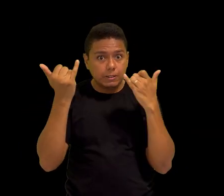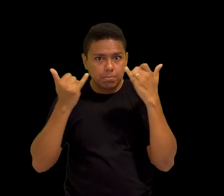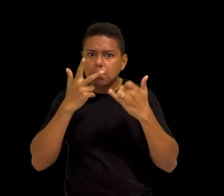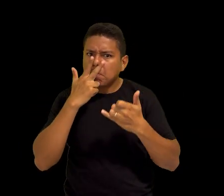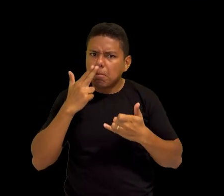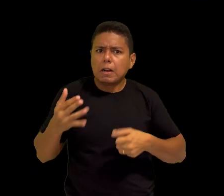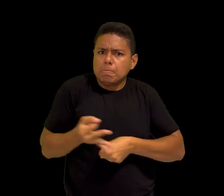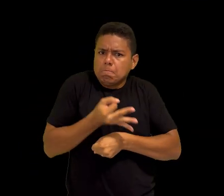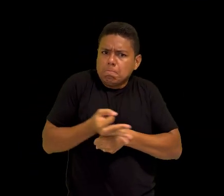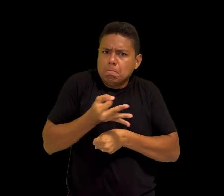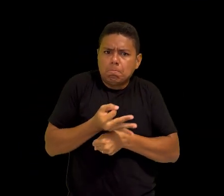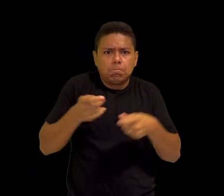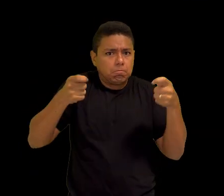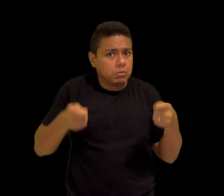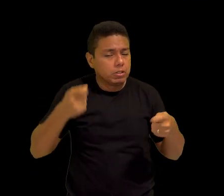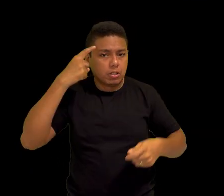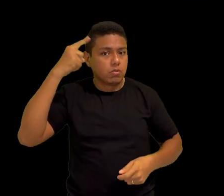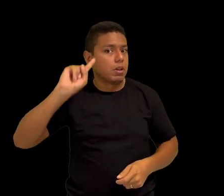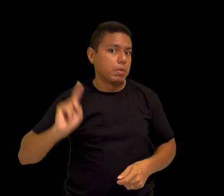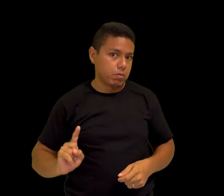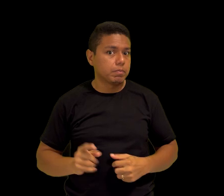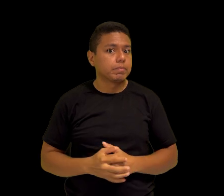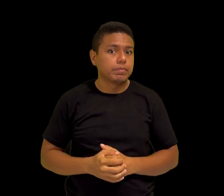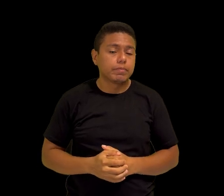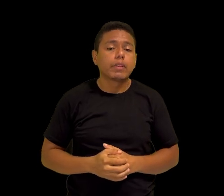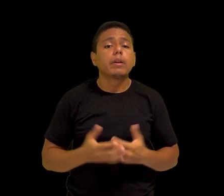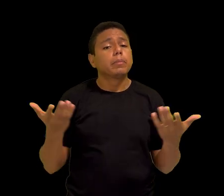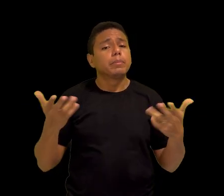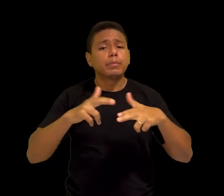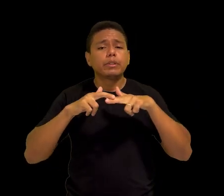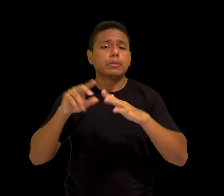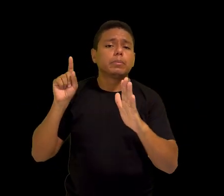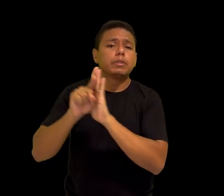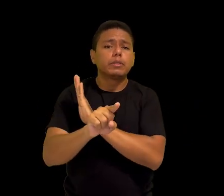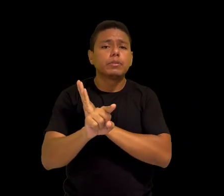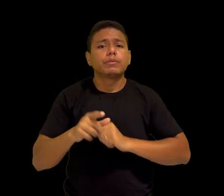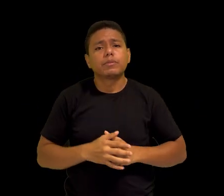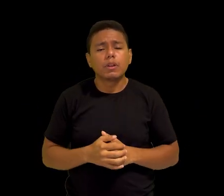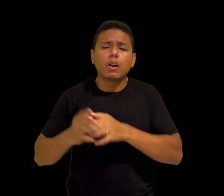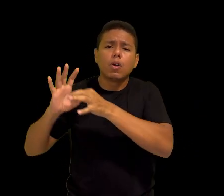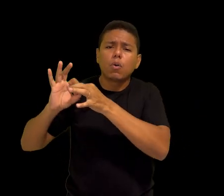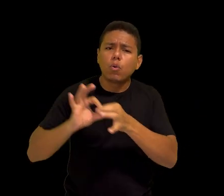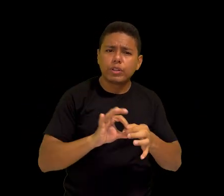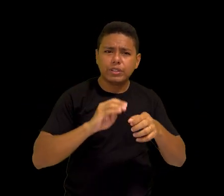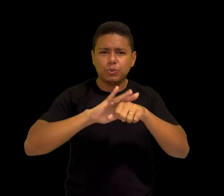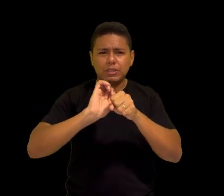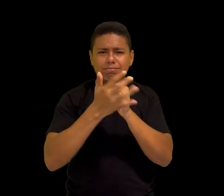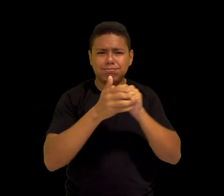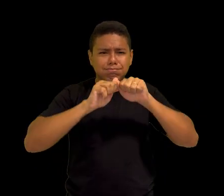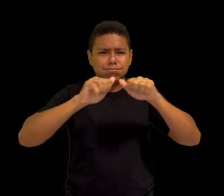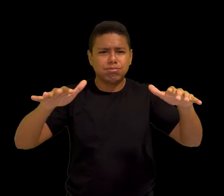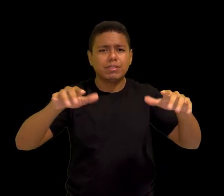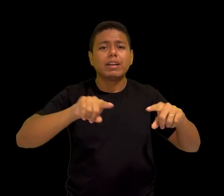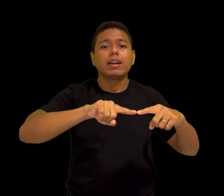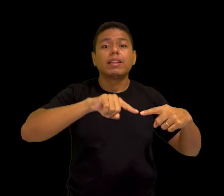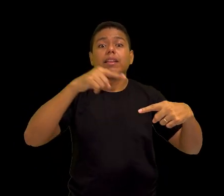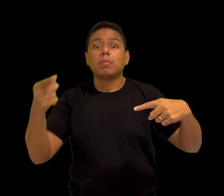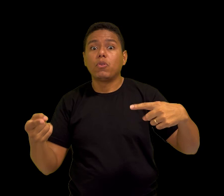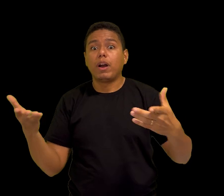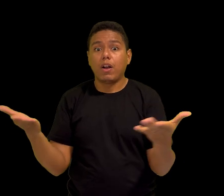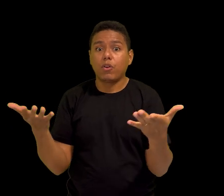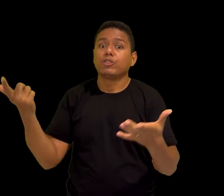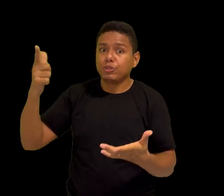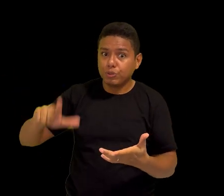indicadores foram resilientes nesse período. A gente não tem como saber. E a pergunta qual é o contexto pós-pandemia, né? Agora